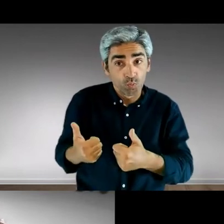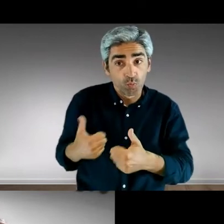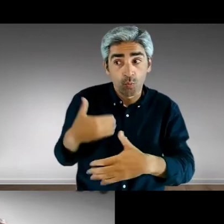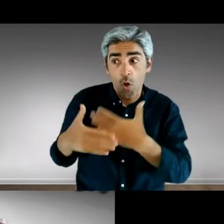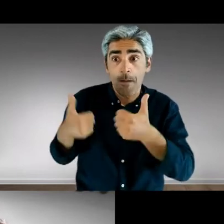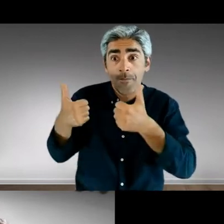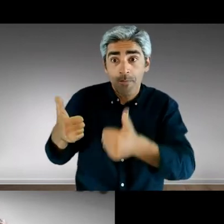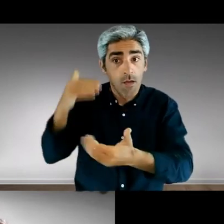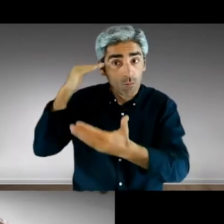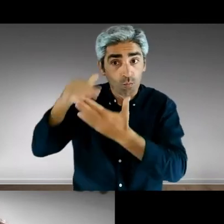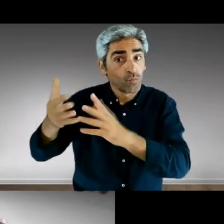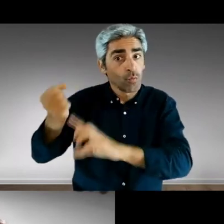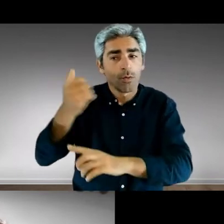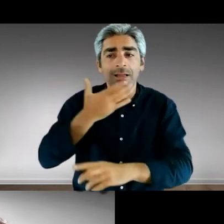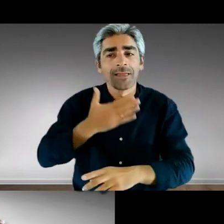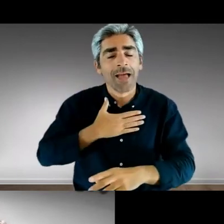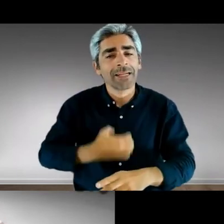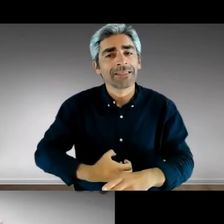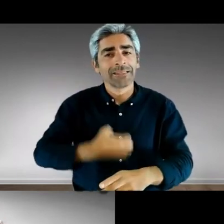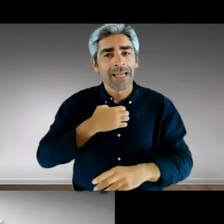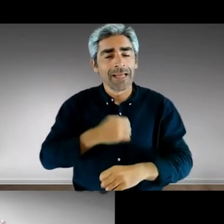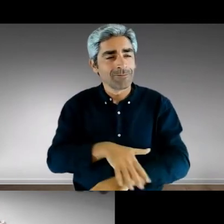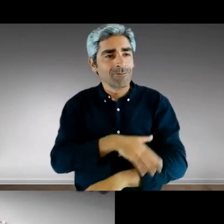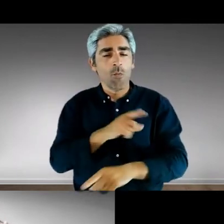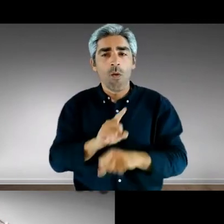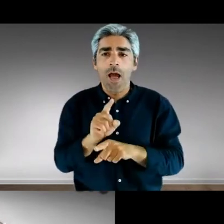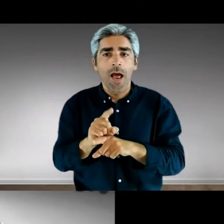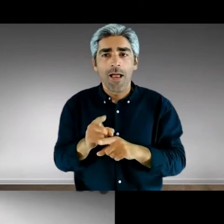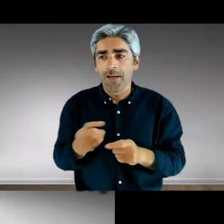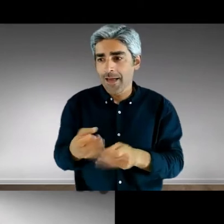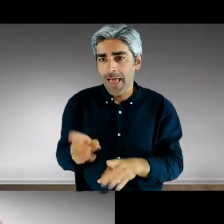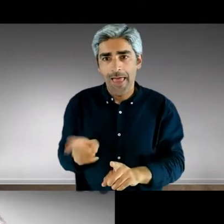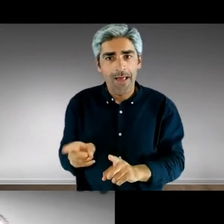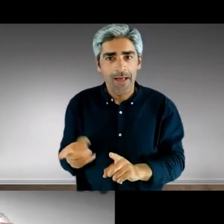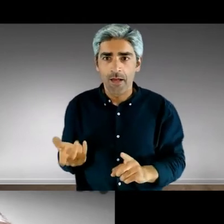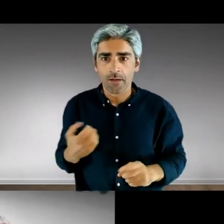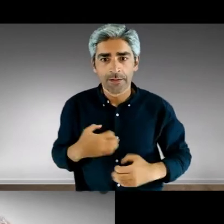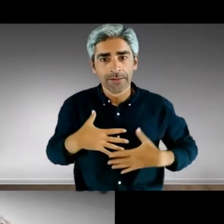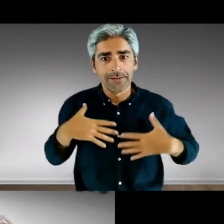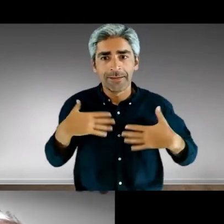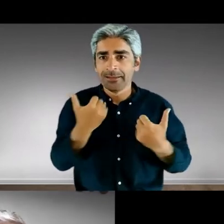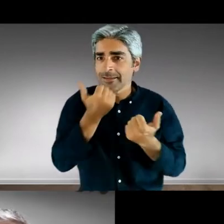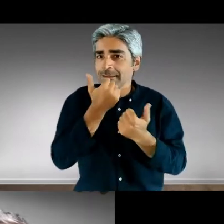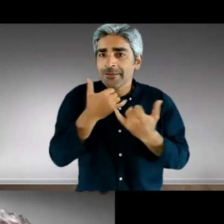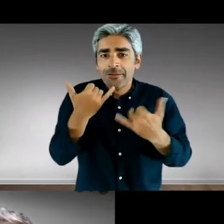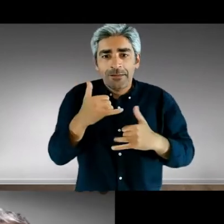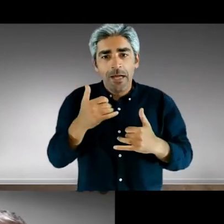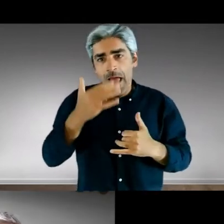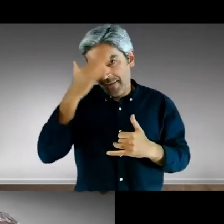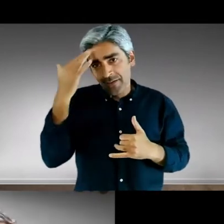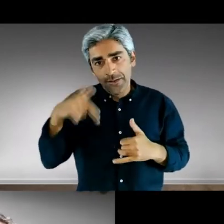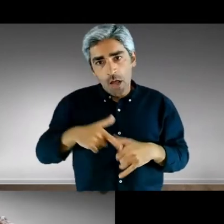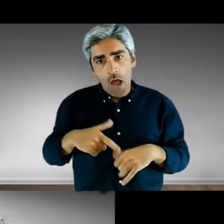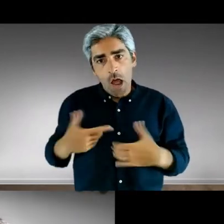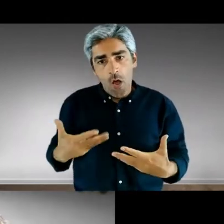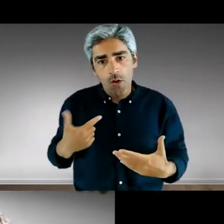leva-nos a ter sensações e emoções quase que primárias, mas são essas sensações quase primárias que são muito difíceis de hoje em dia